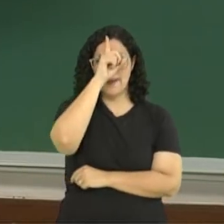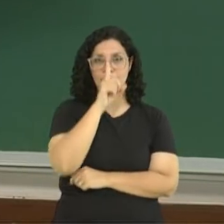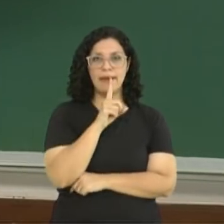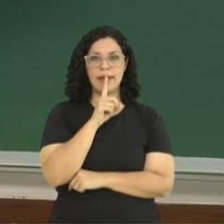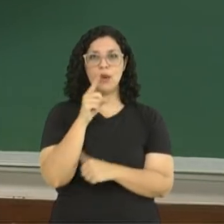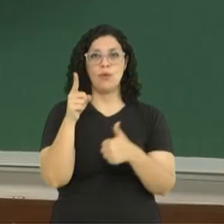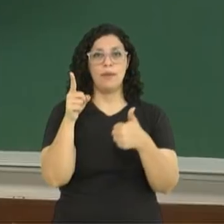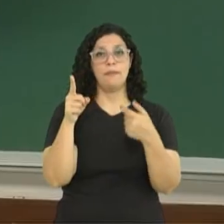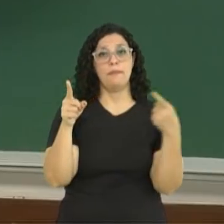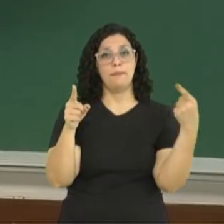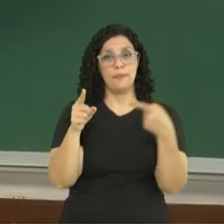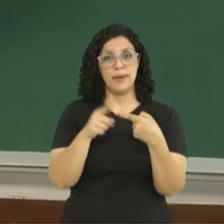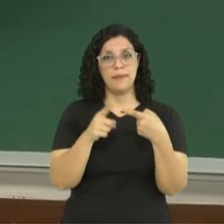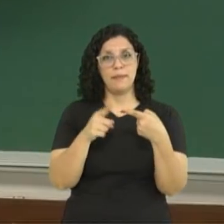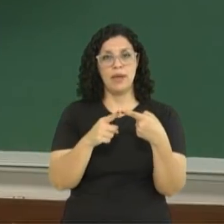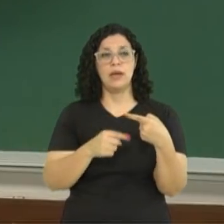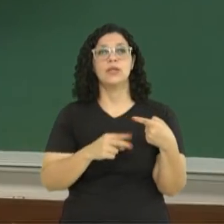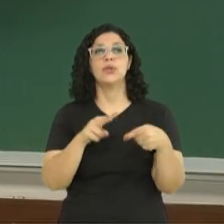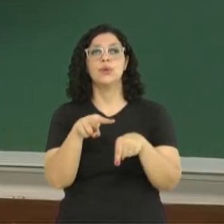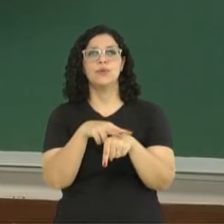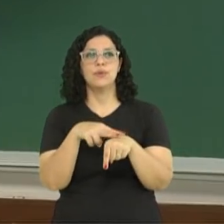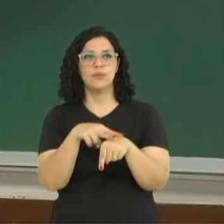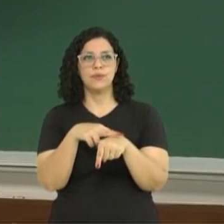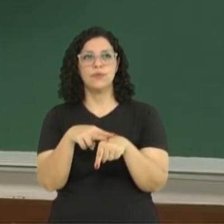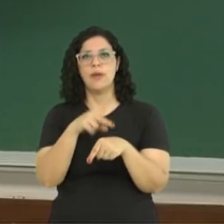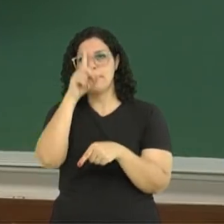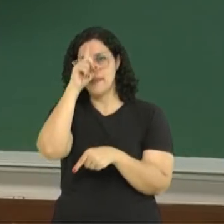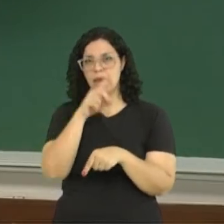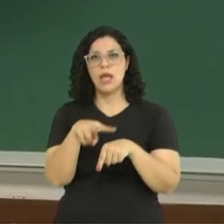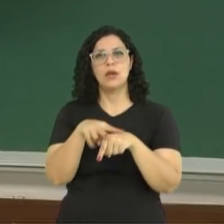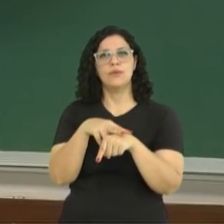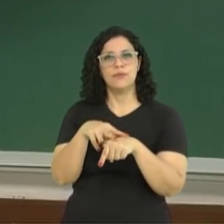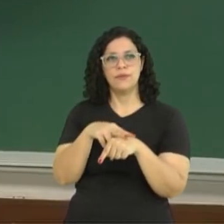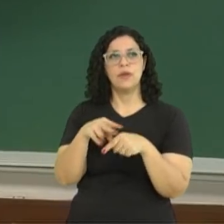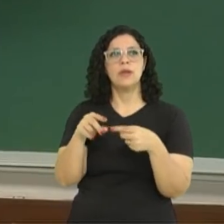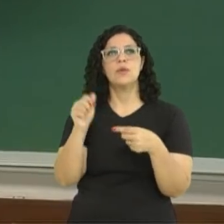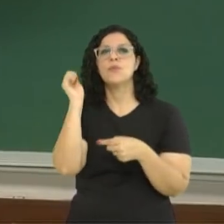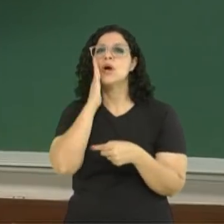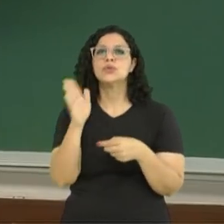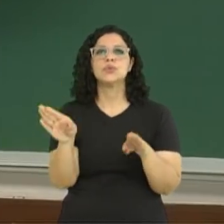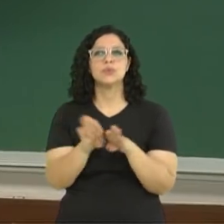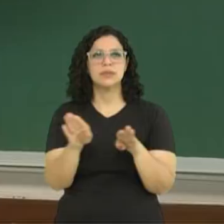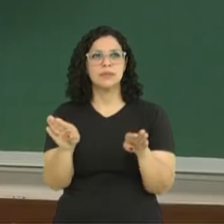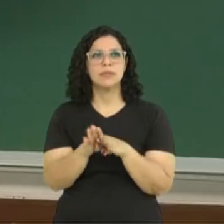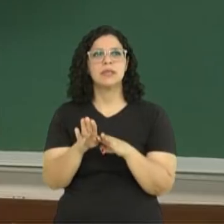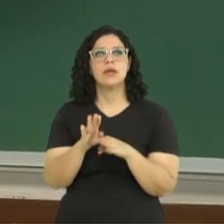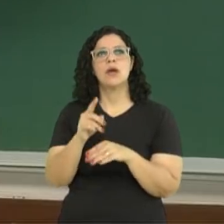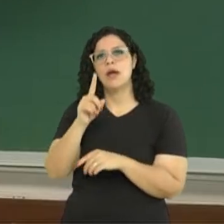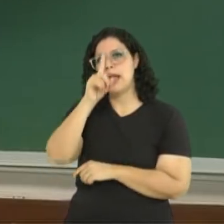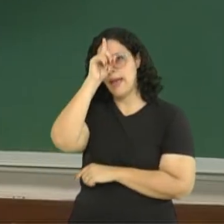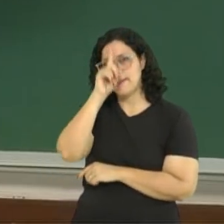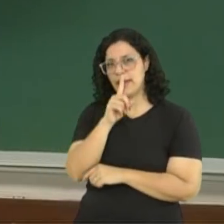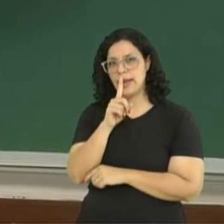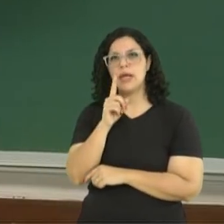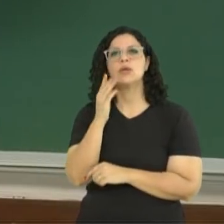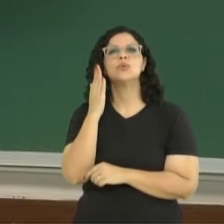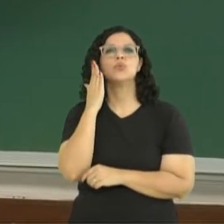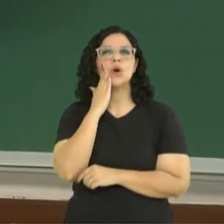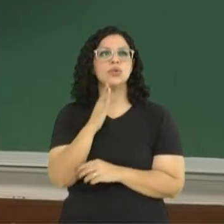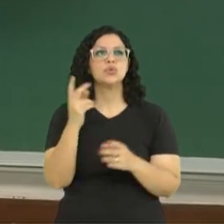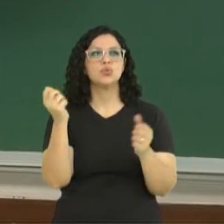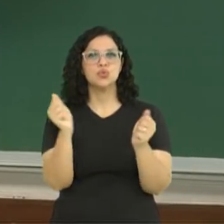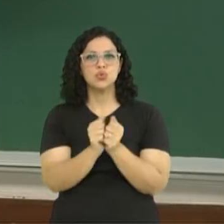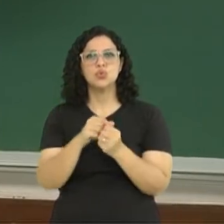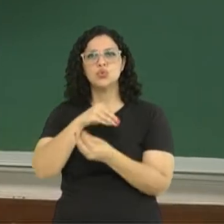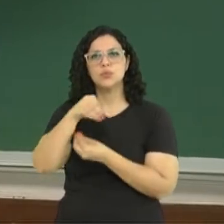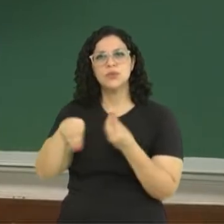primária. O verde é uma cor... O amarelo é uma cor primária. E o azul é uma cor primária. Amarelo com azul vai dar uma cor secundária, que é o